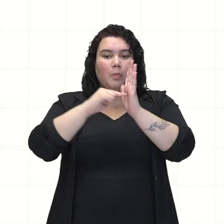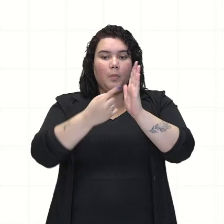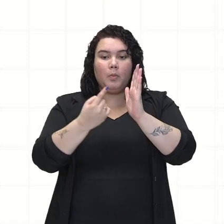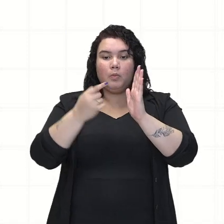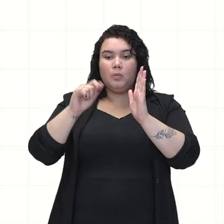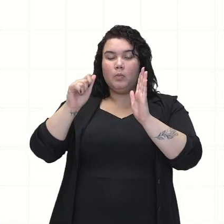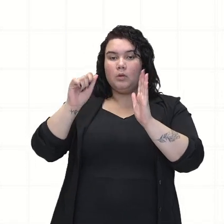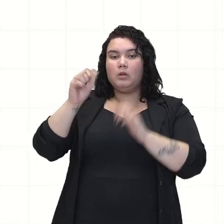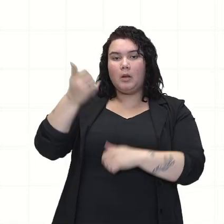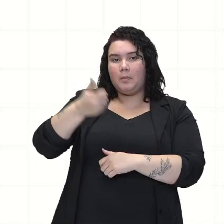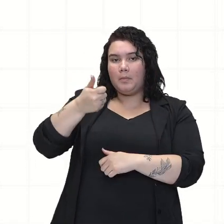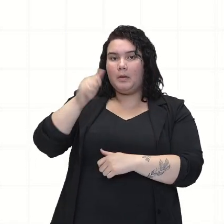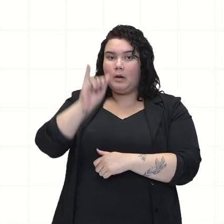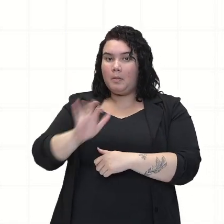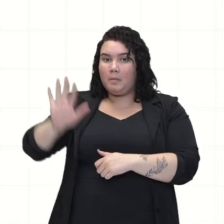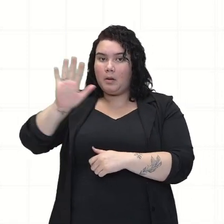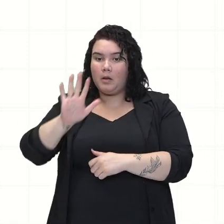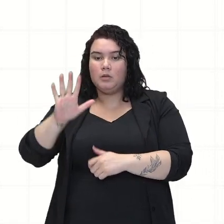A.